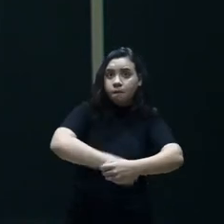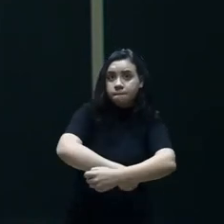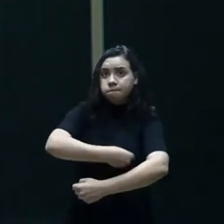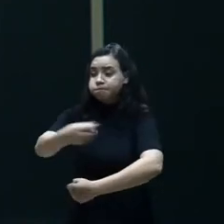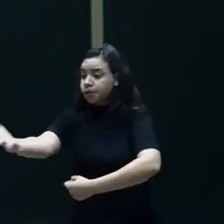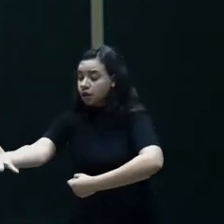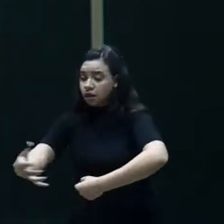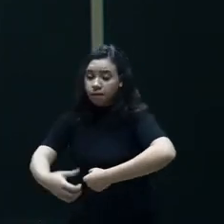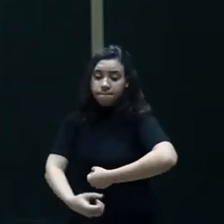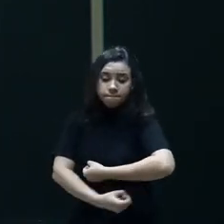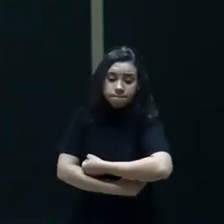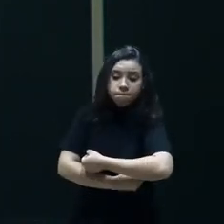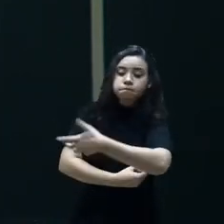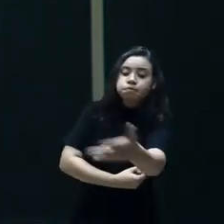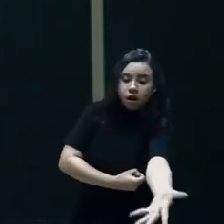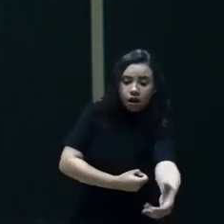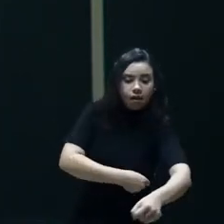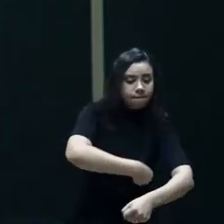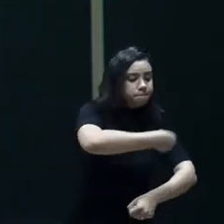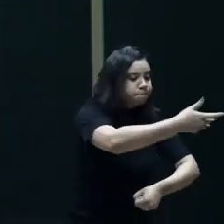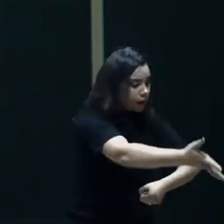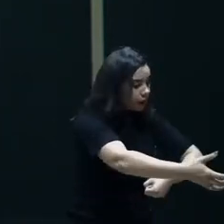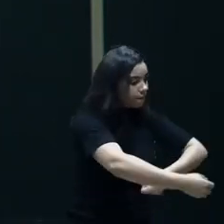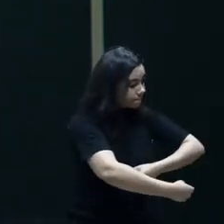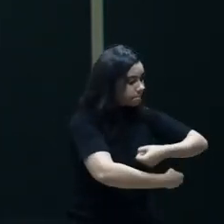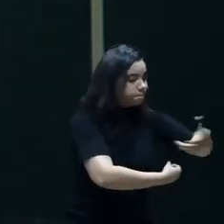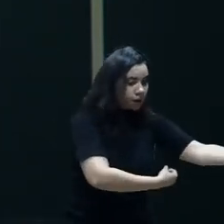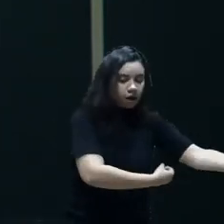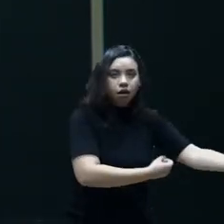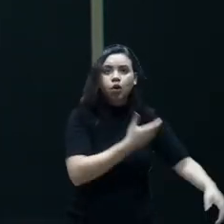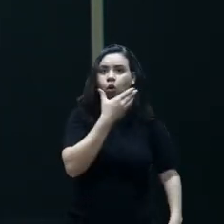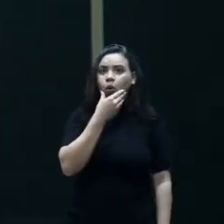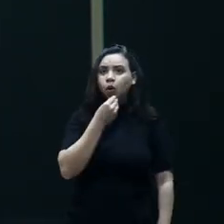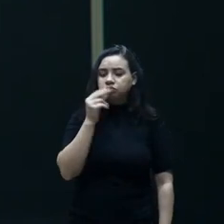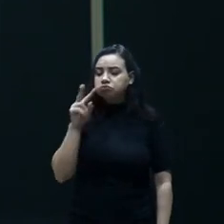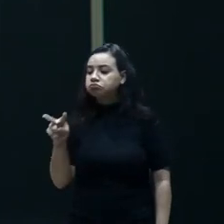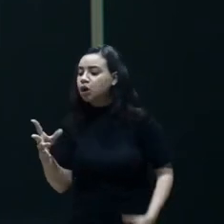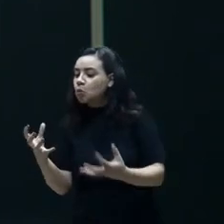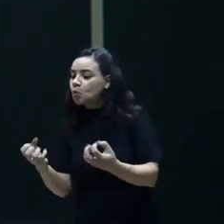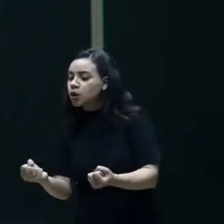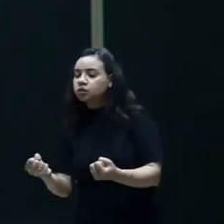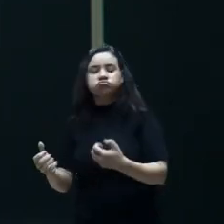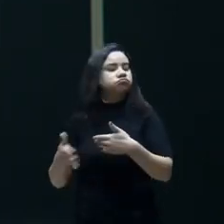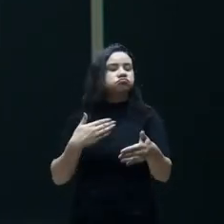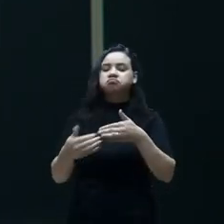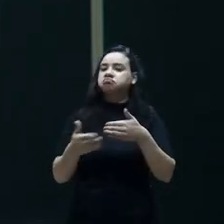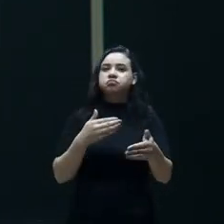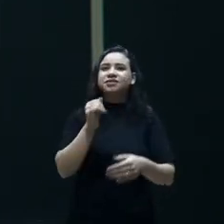Mesmo sabendo que aquele terreno seco não produz, ele semeia. Ele não faz